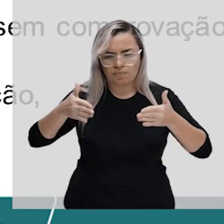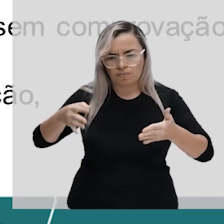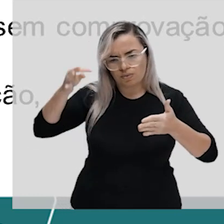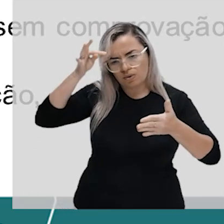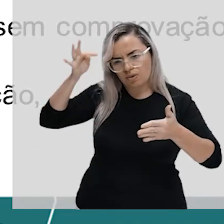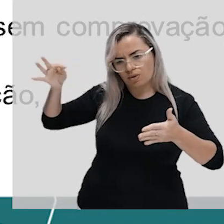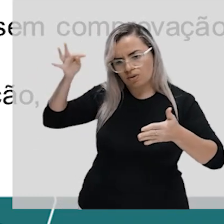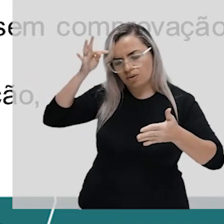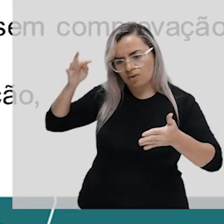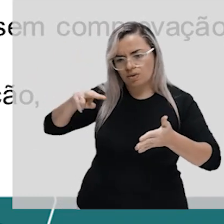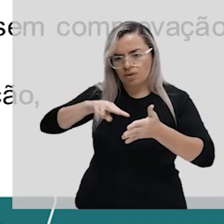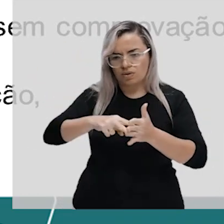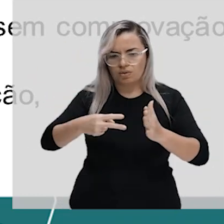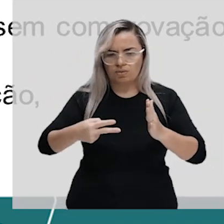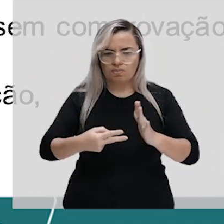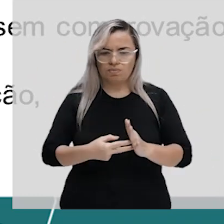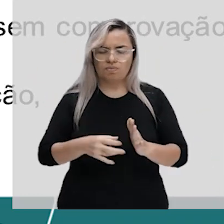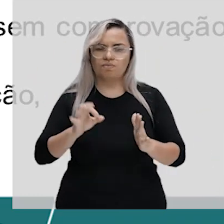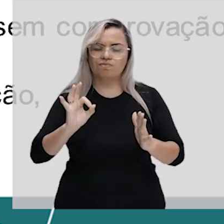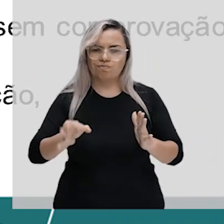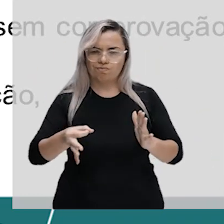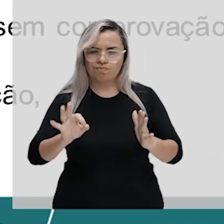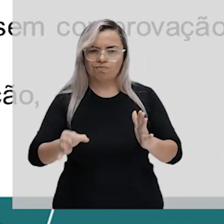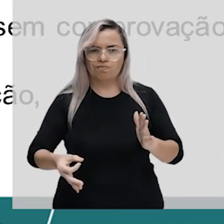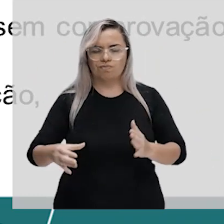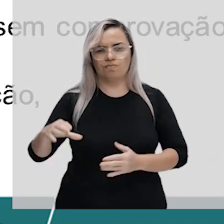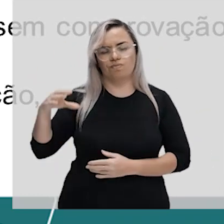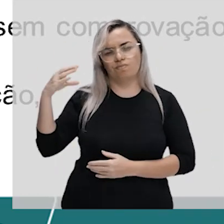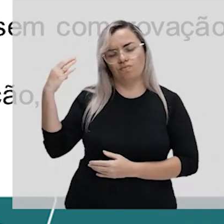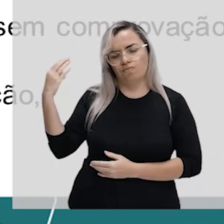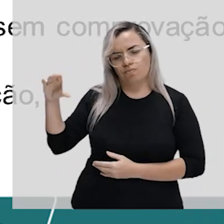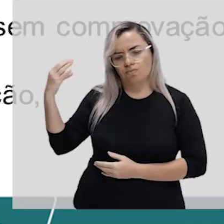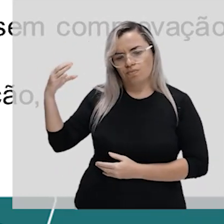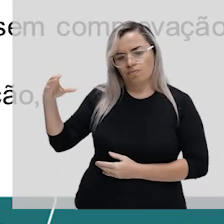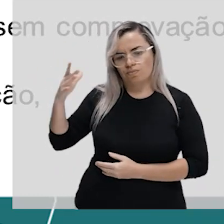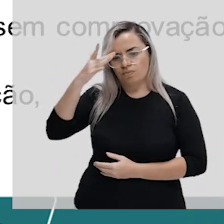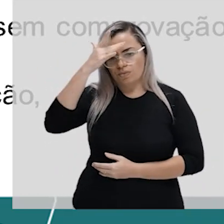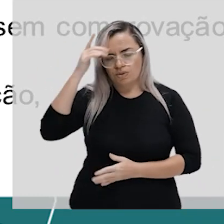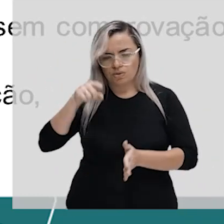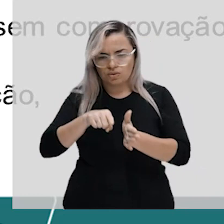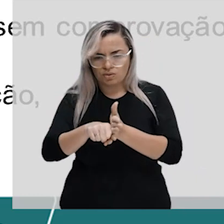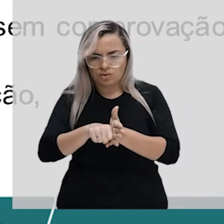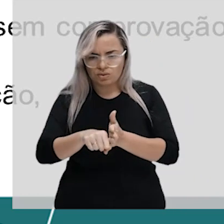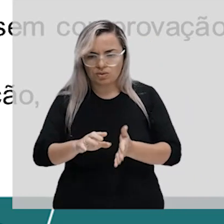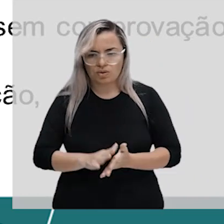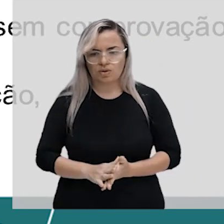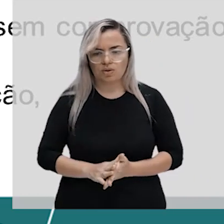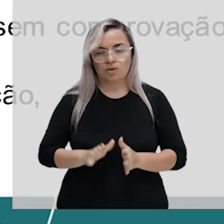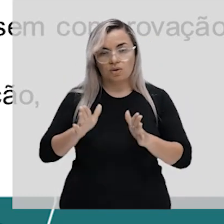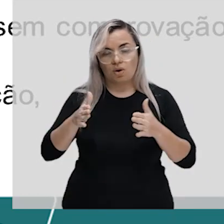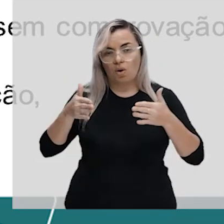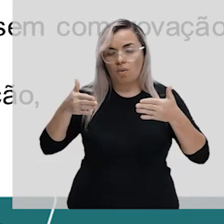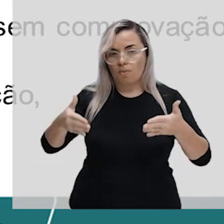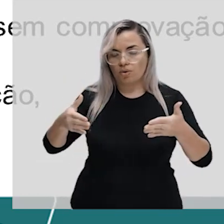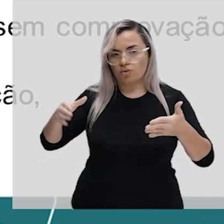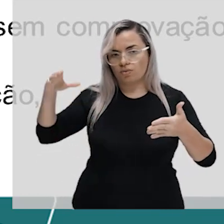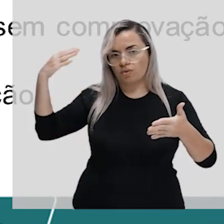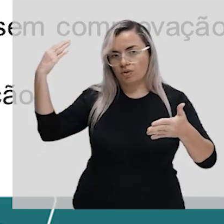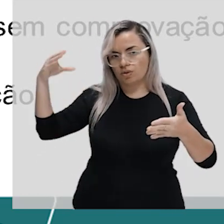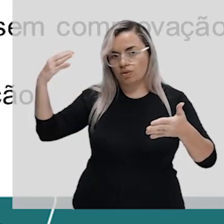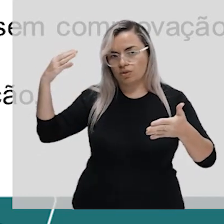no entanto, tem significado bem definido para os cientistas. Sob o ponto de vista da